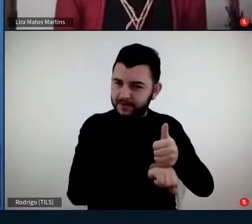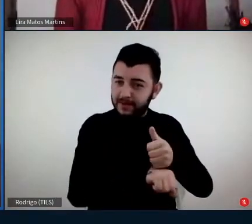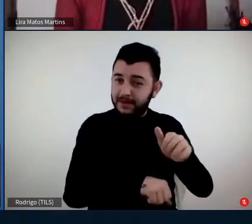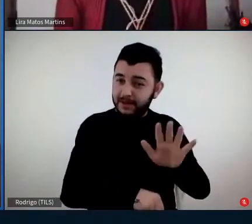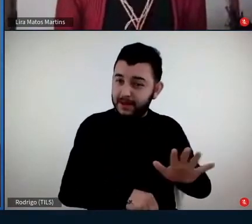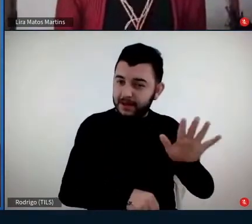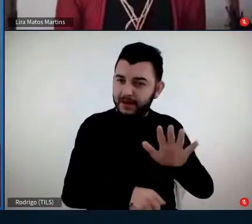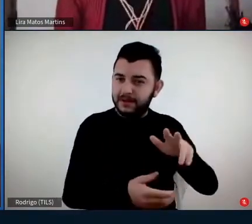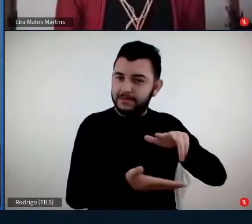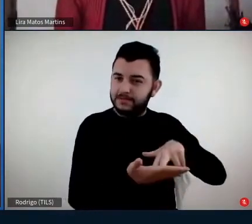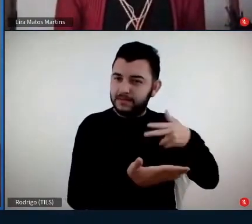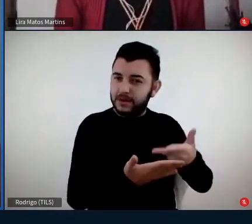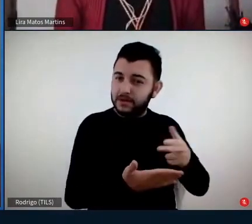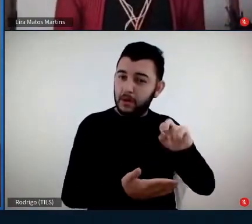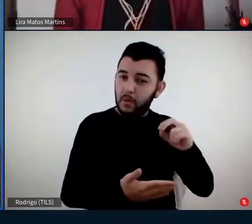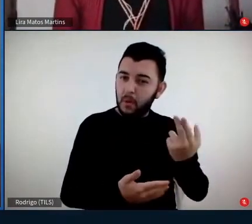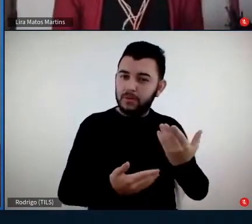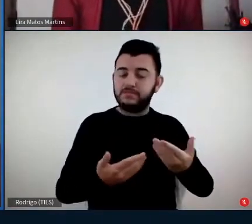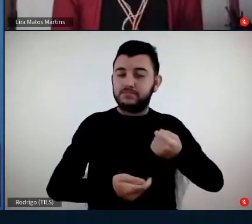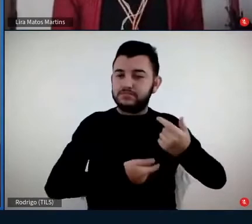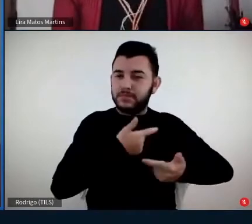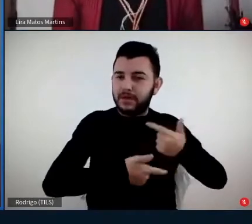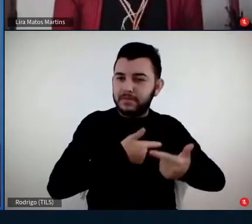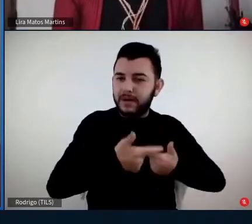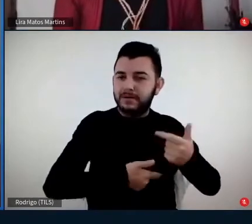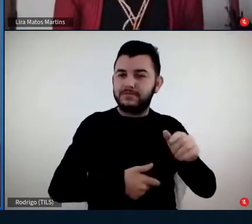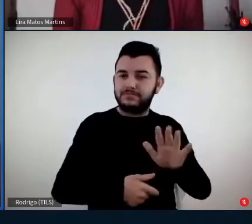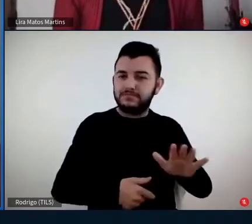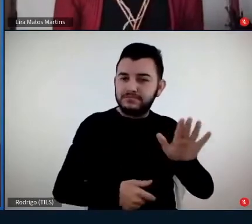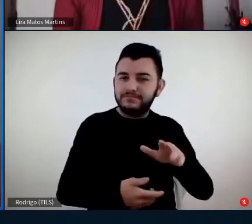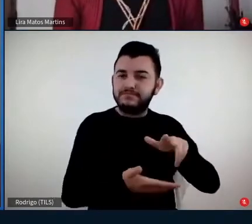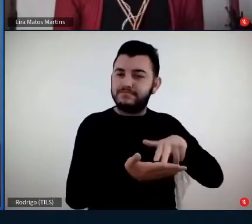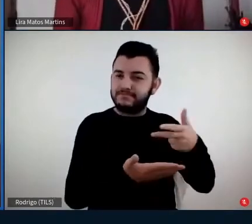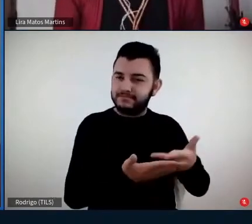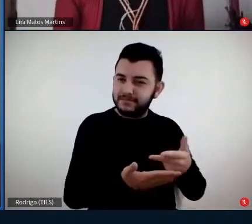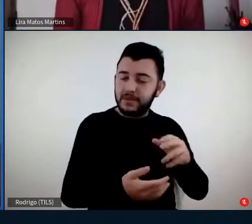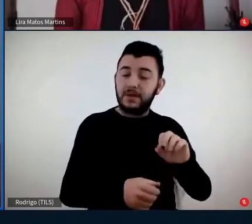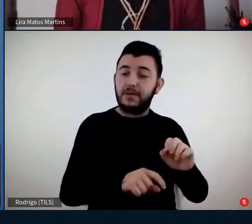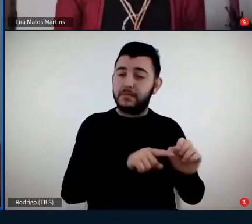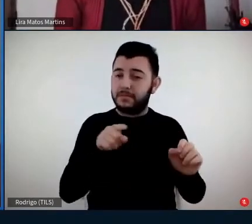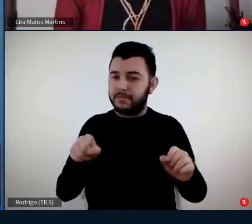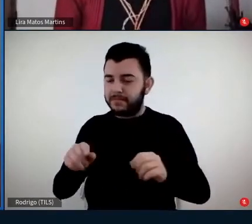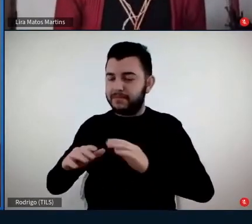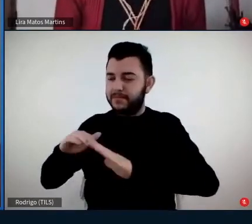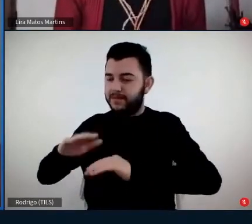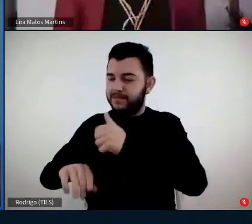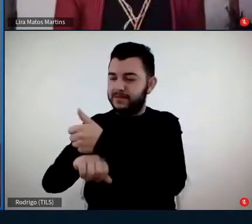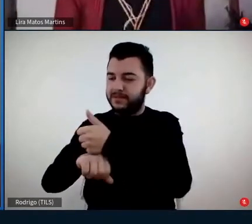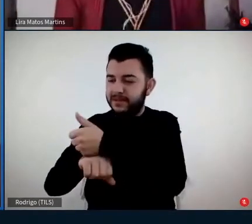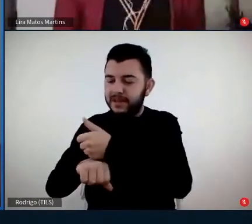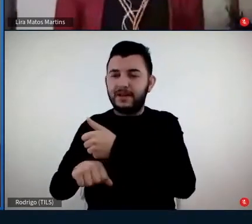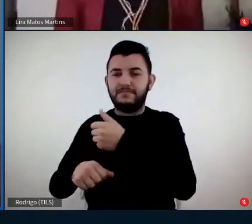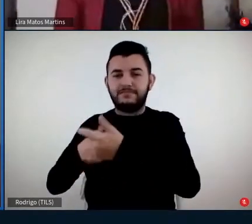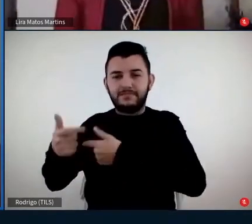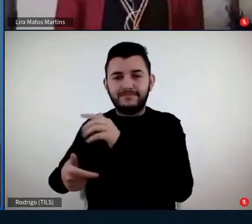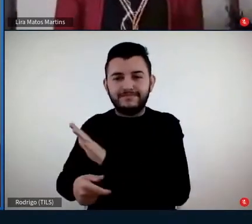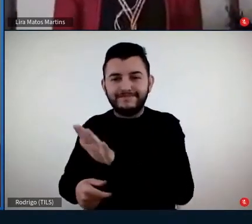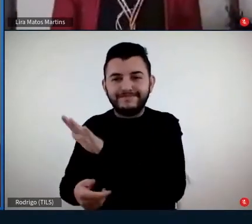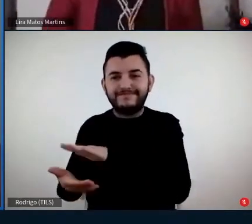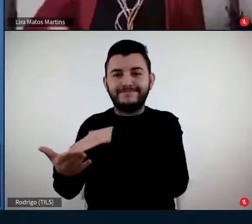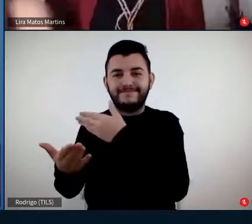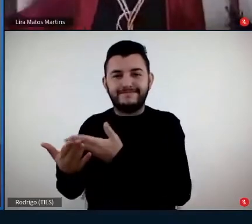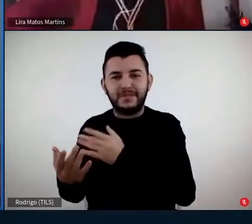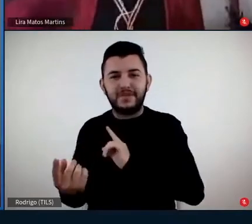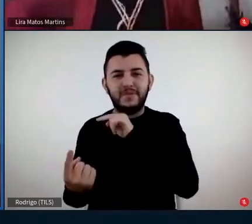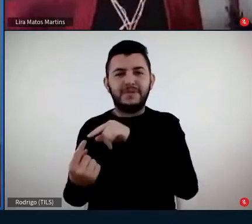dos serviços de tradução, profissional da interpretação ou dos serviços de interpretação, para não causar essa noção, né? Ah,